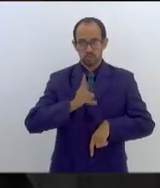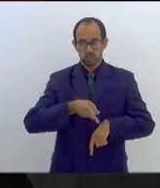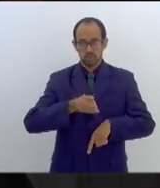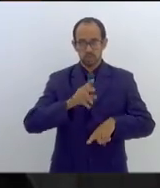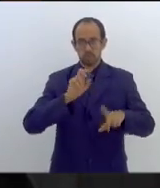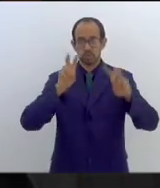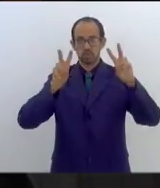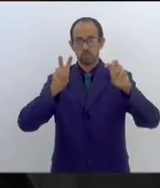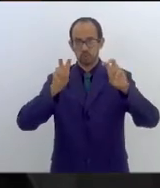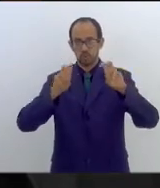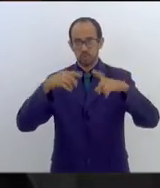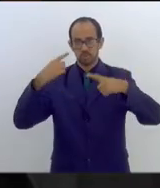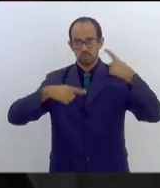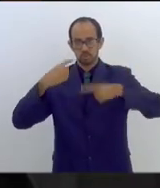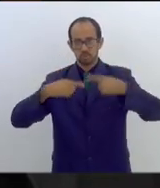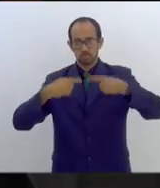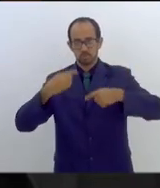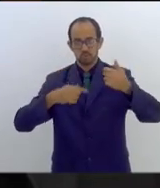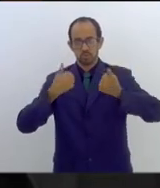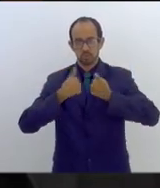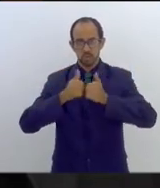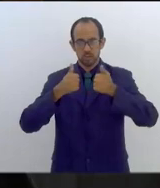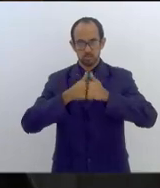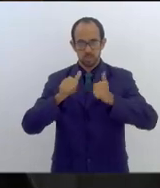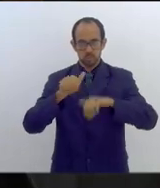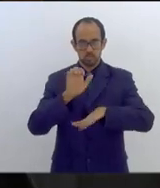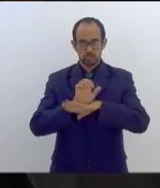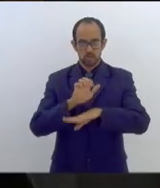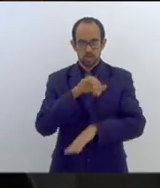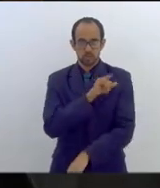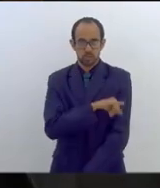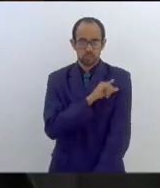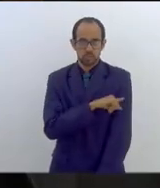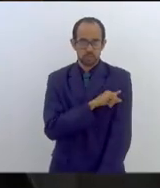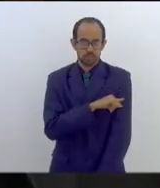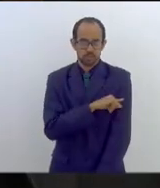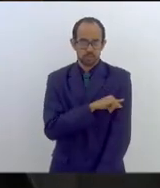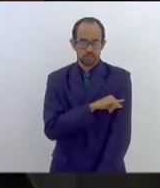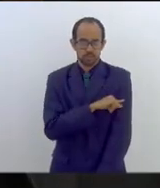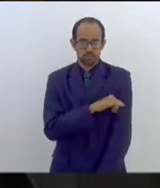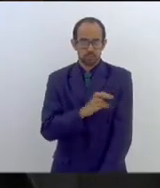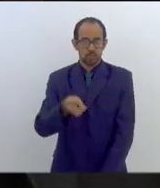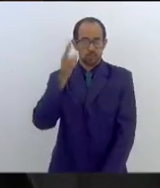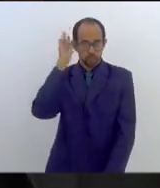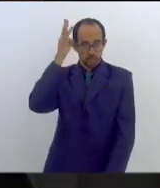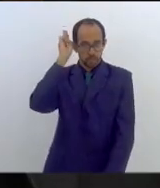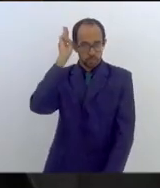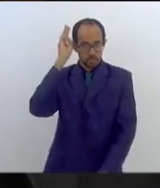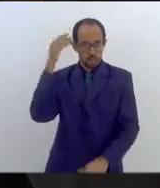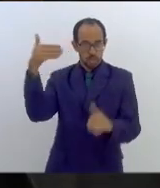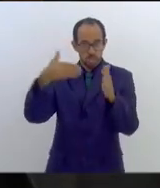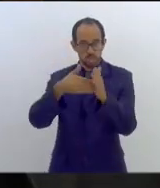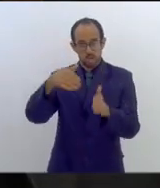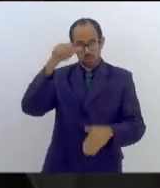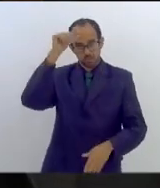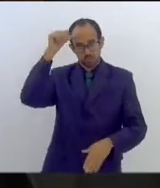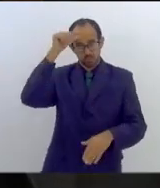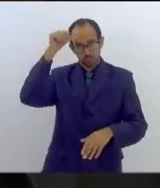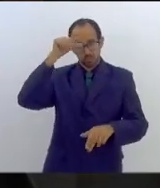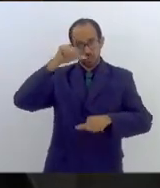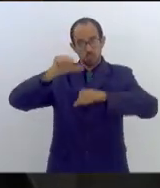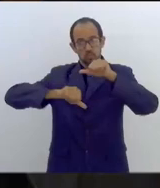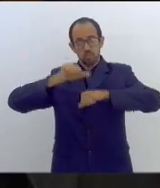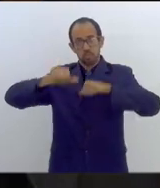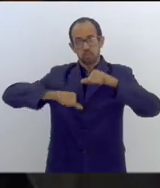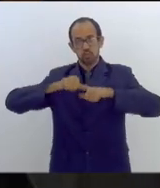respeito às políticas de transporte do Estado. Desde o Witzel até o Cláudio Castro, foram vários secretários, mais